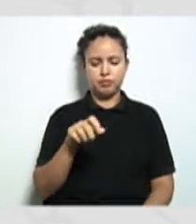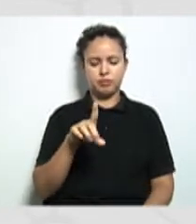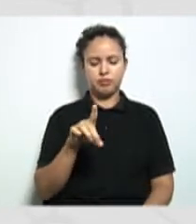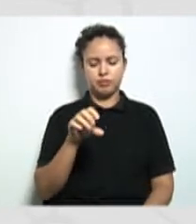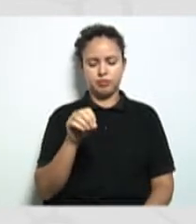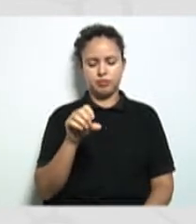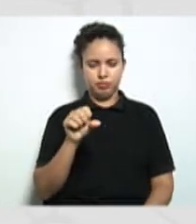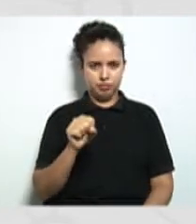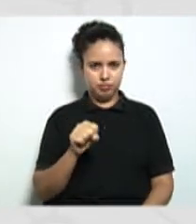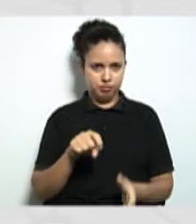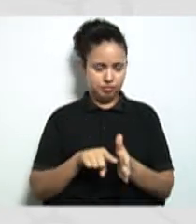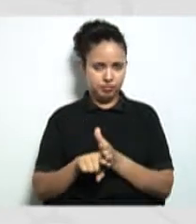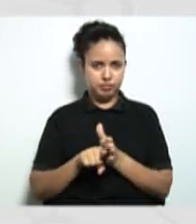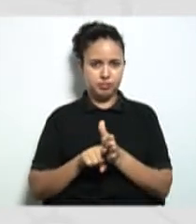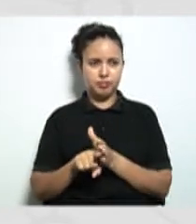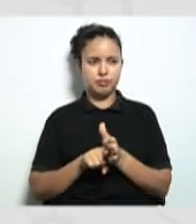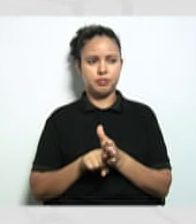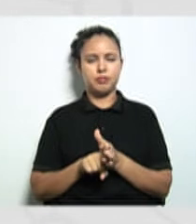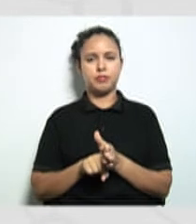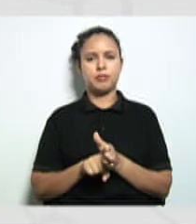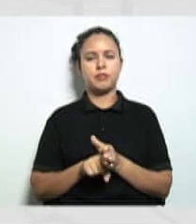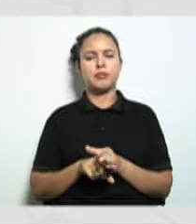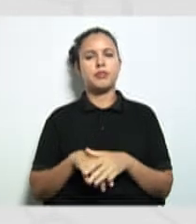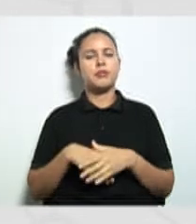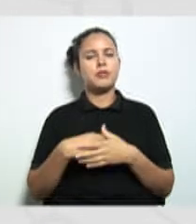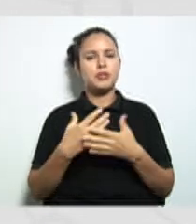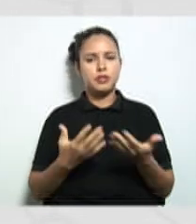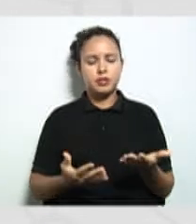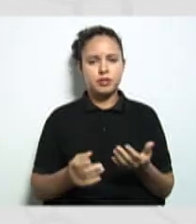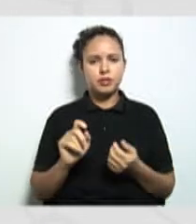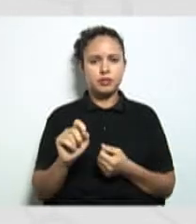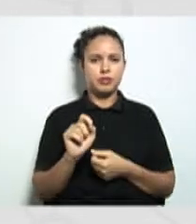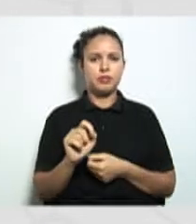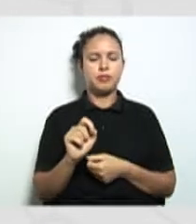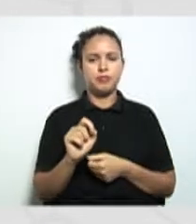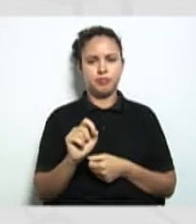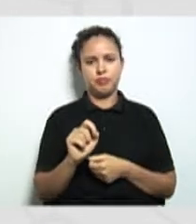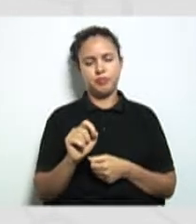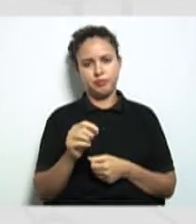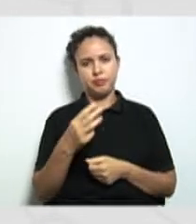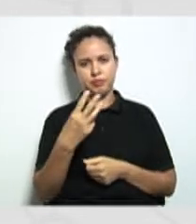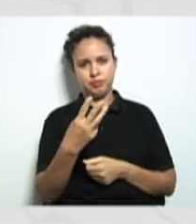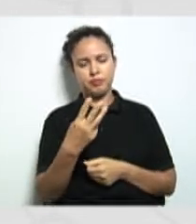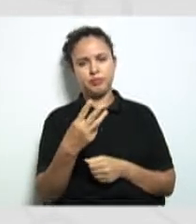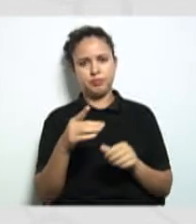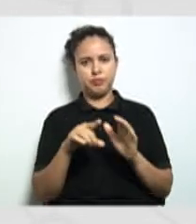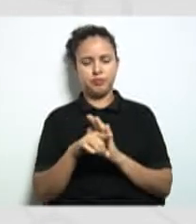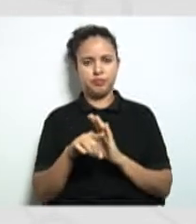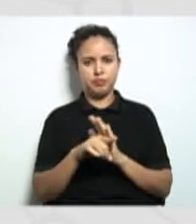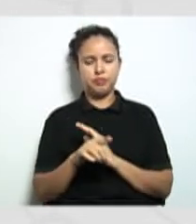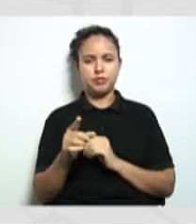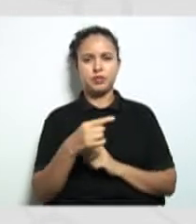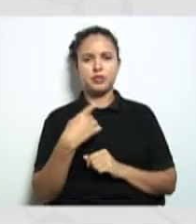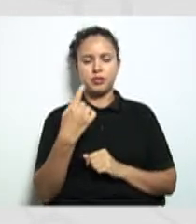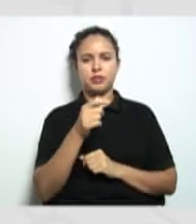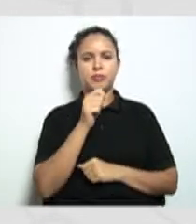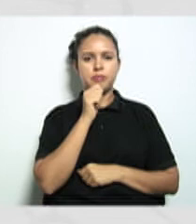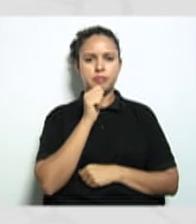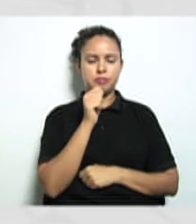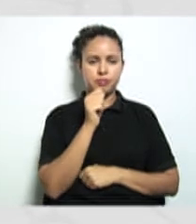essa pesquisa. Então, talvez, né, nessa terceira questão, nós não